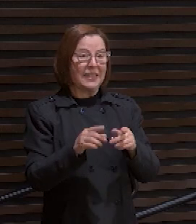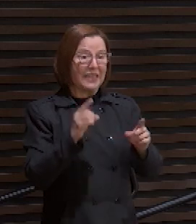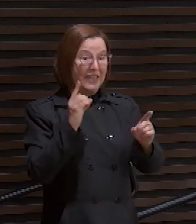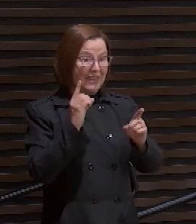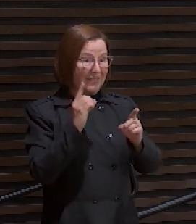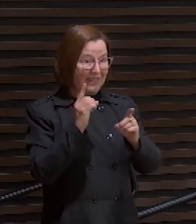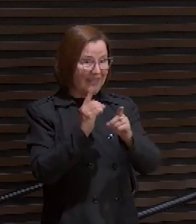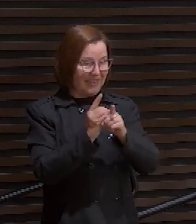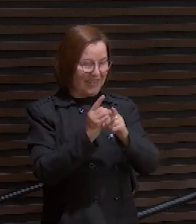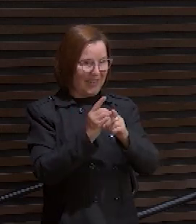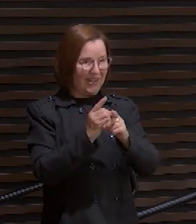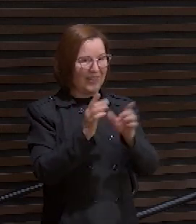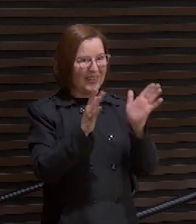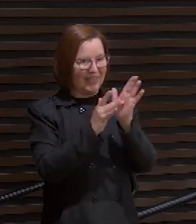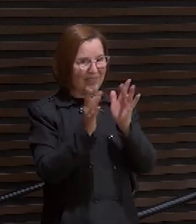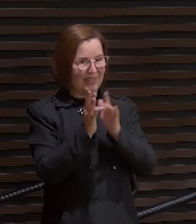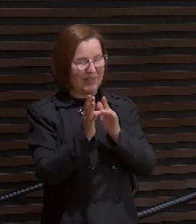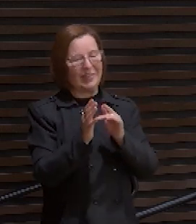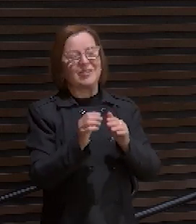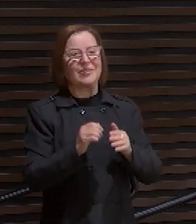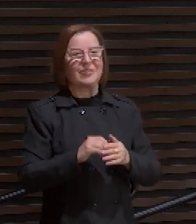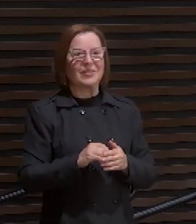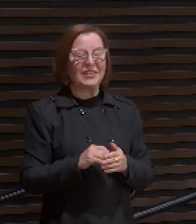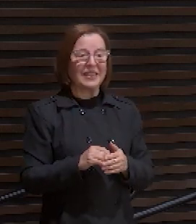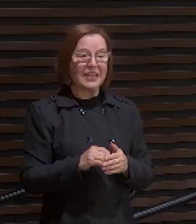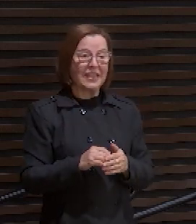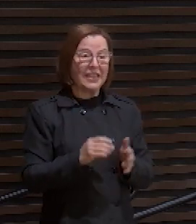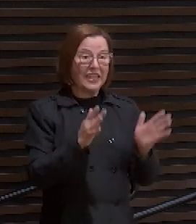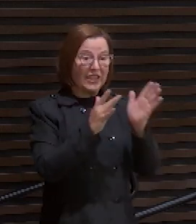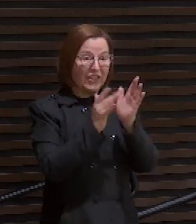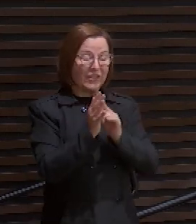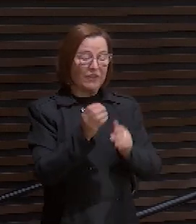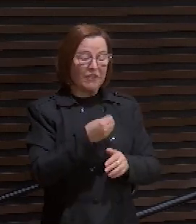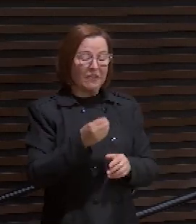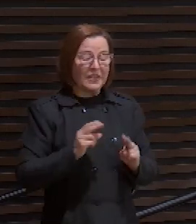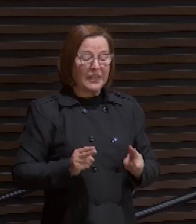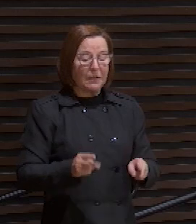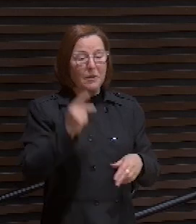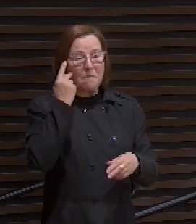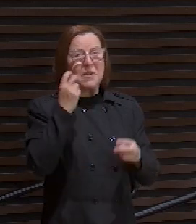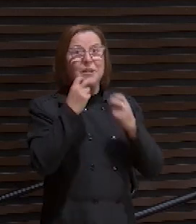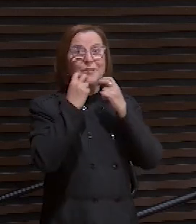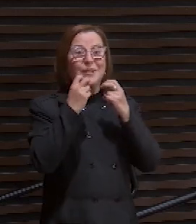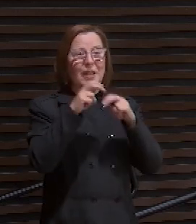eles. Não tem mais que fazer qualquer,